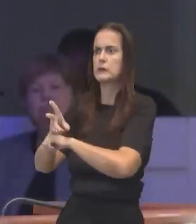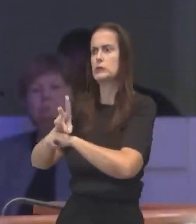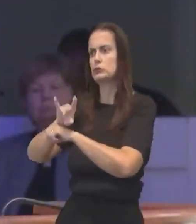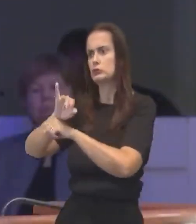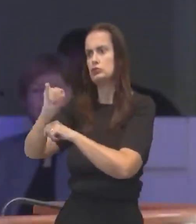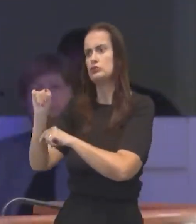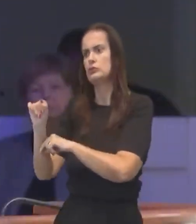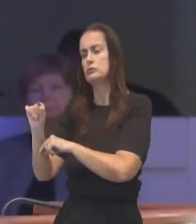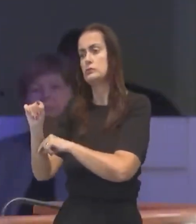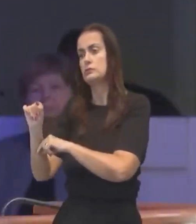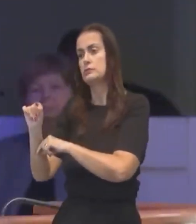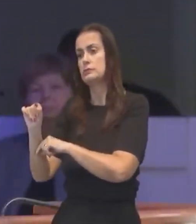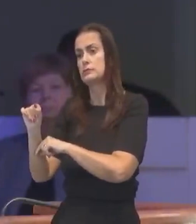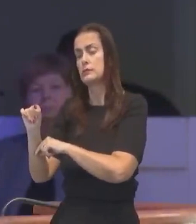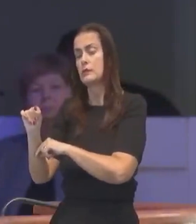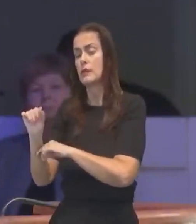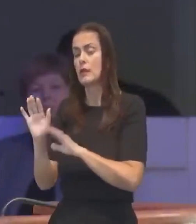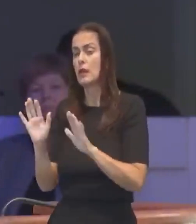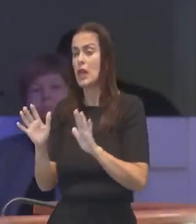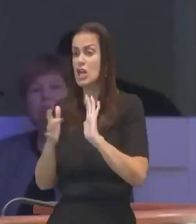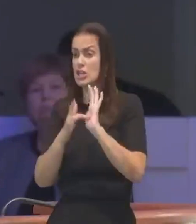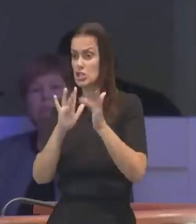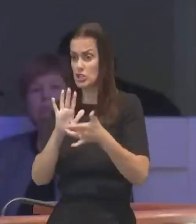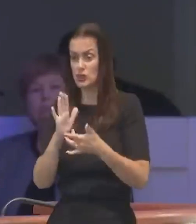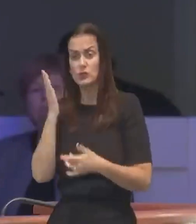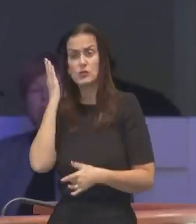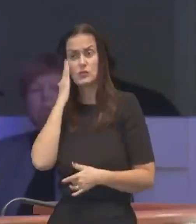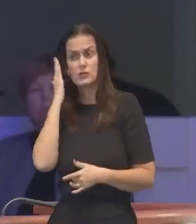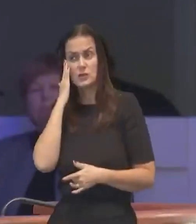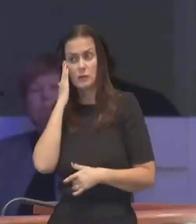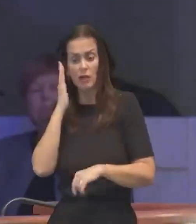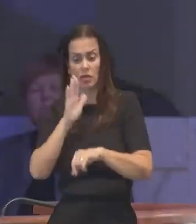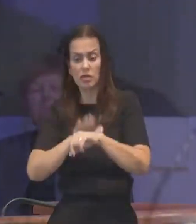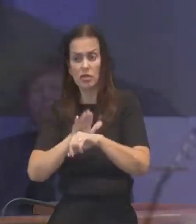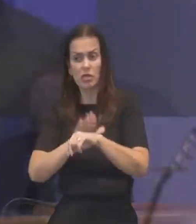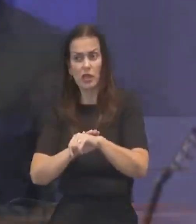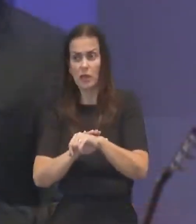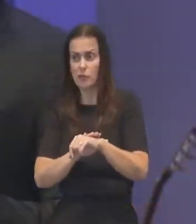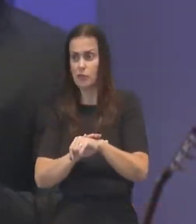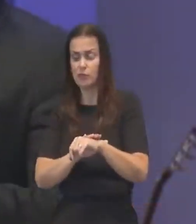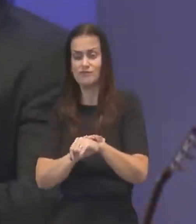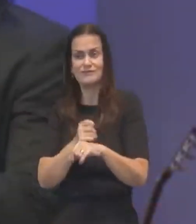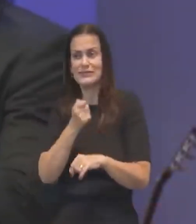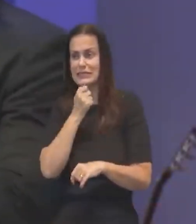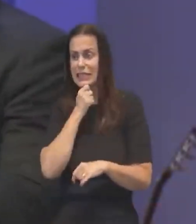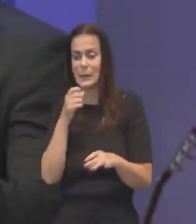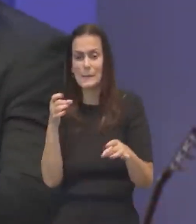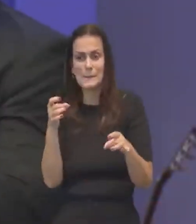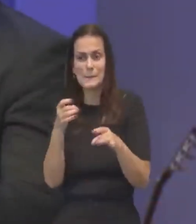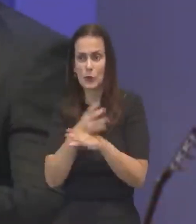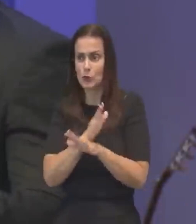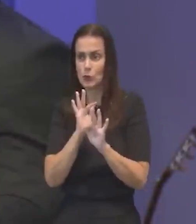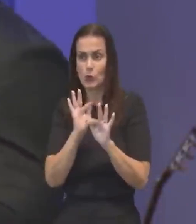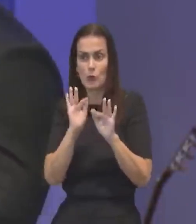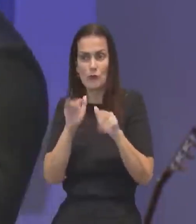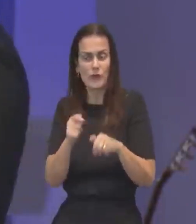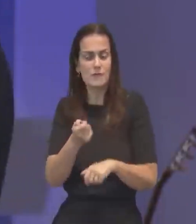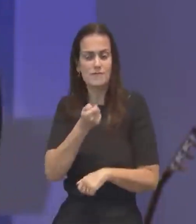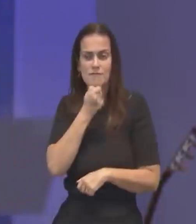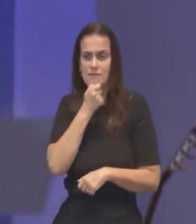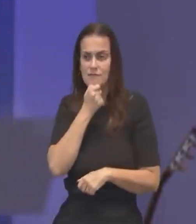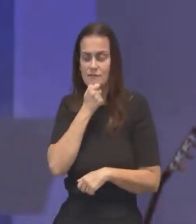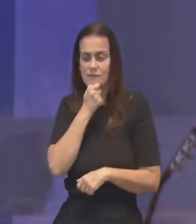dias. E, portanto, Jesus, sabendo que o seu tempo não havia chegado, o fim ou o término do